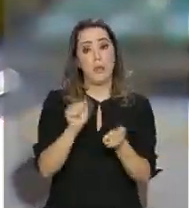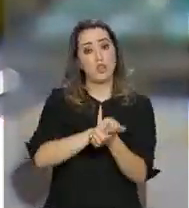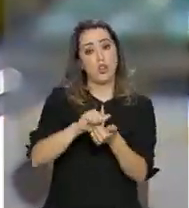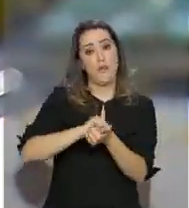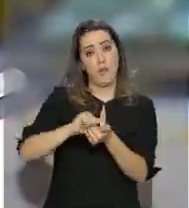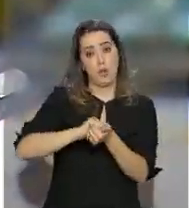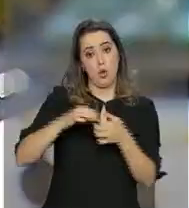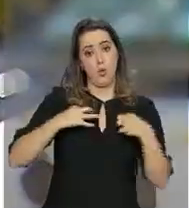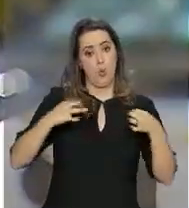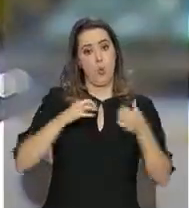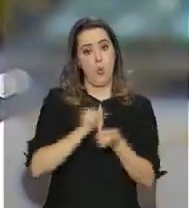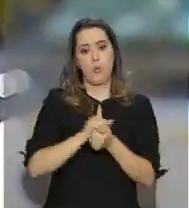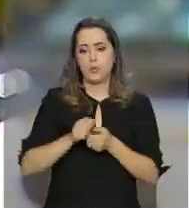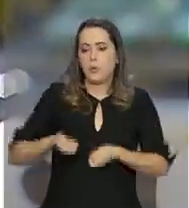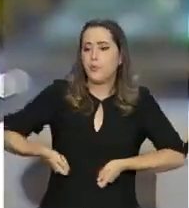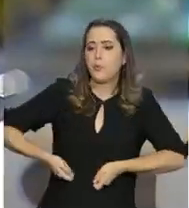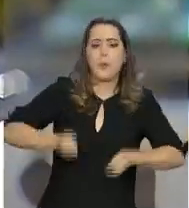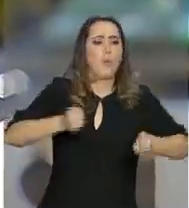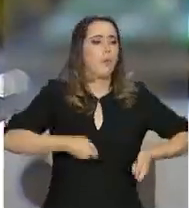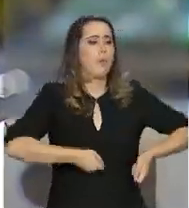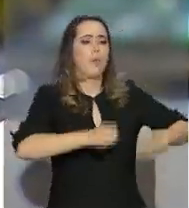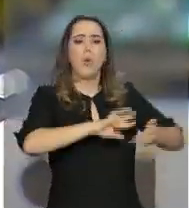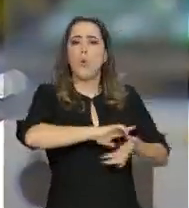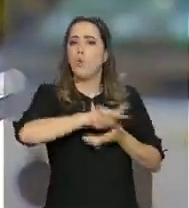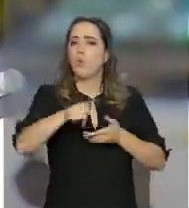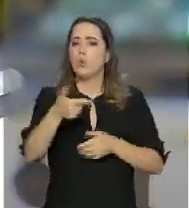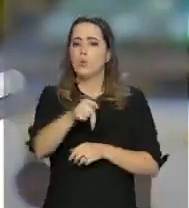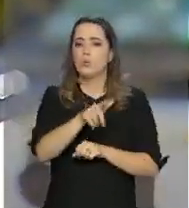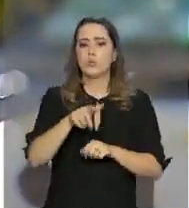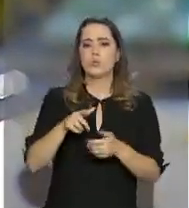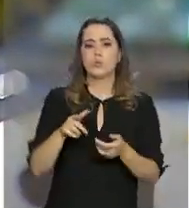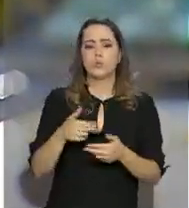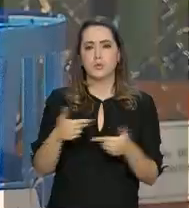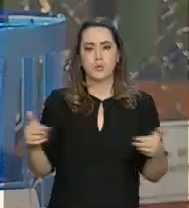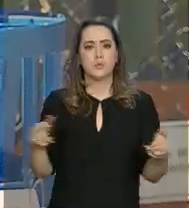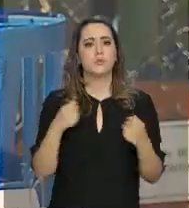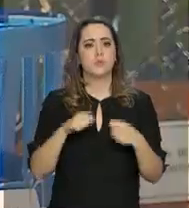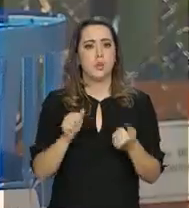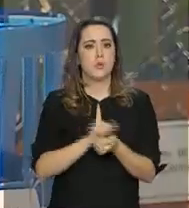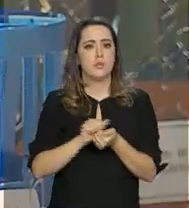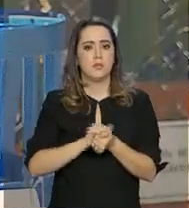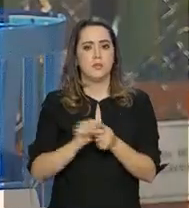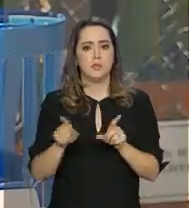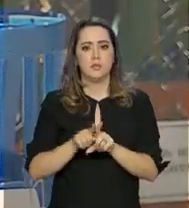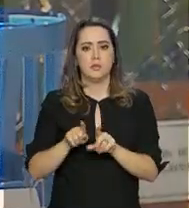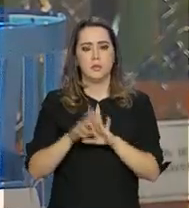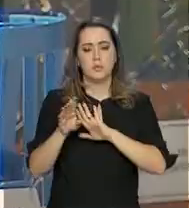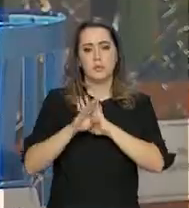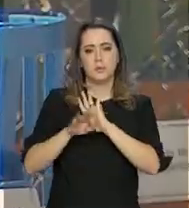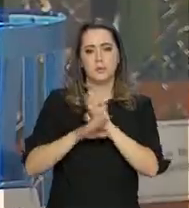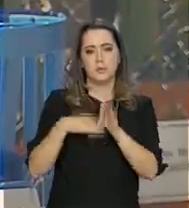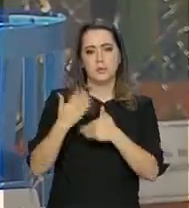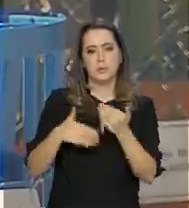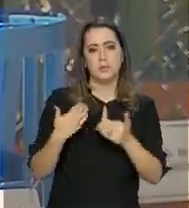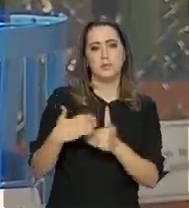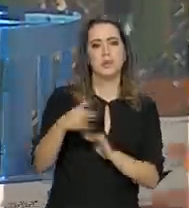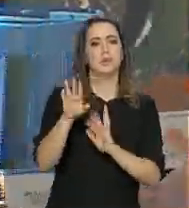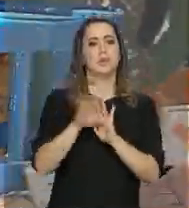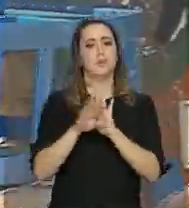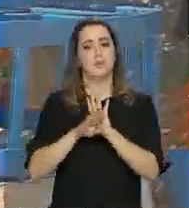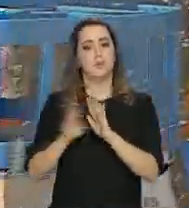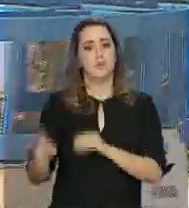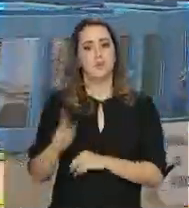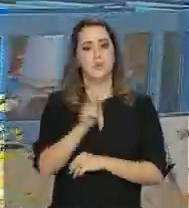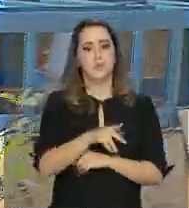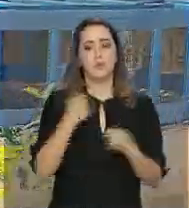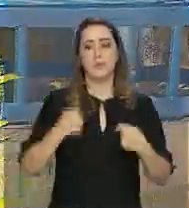para molhar o quintal, para lavar sapato, essas coisas. Projetos desenvolvidos por professores como